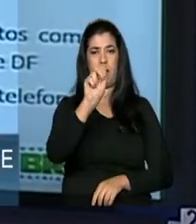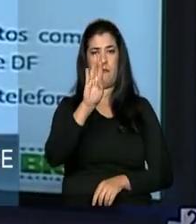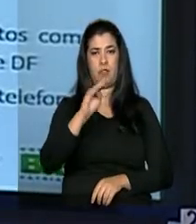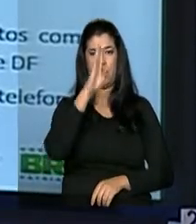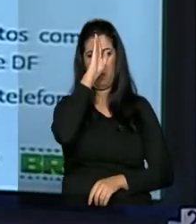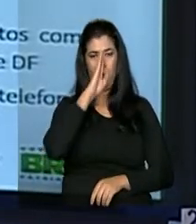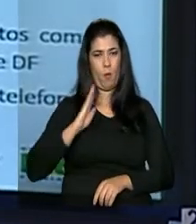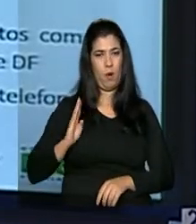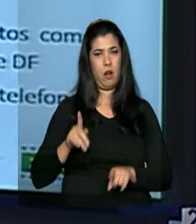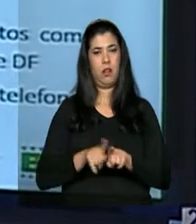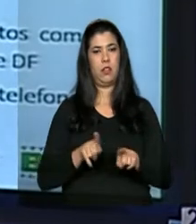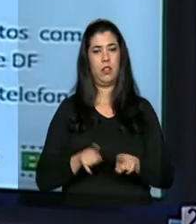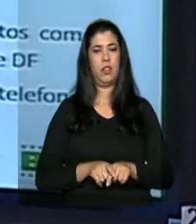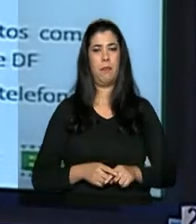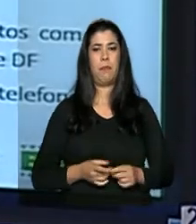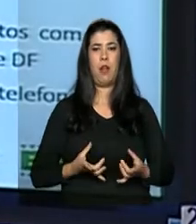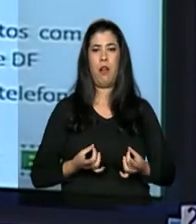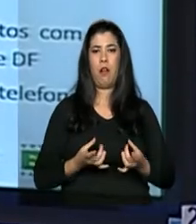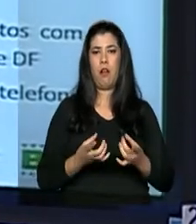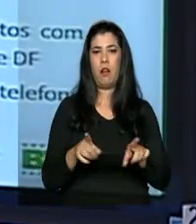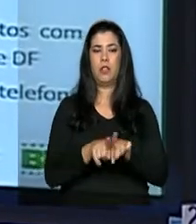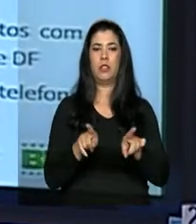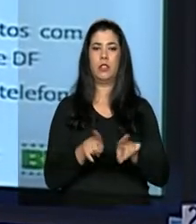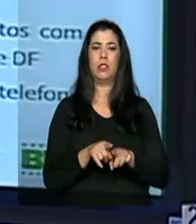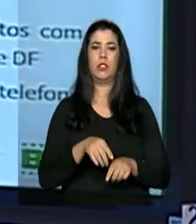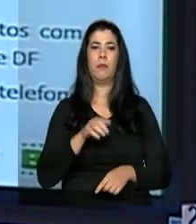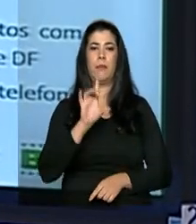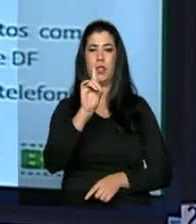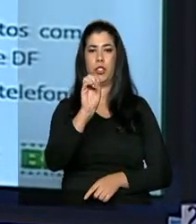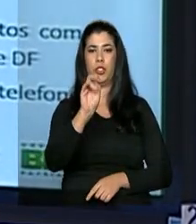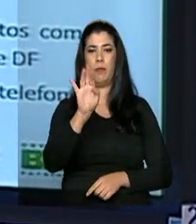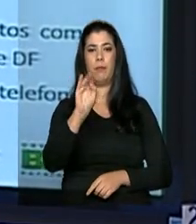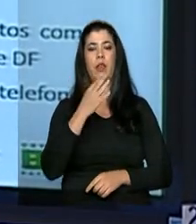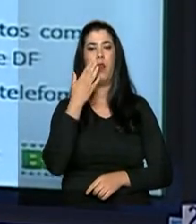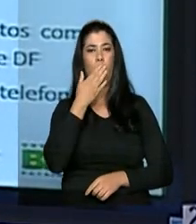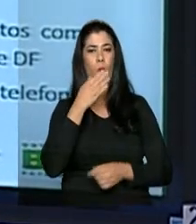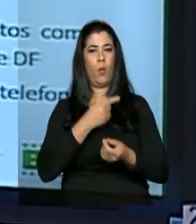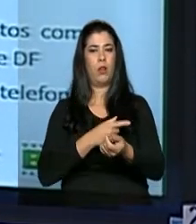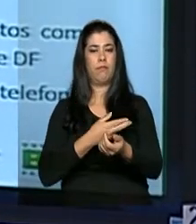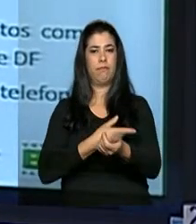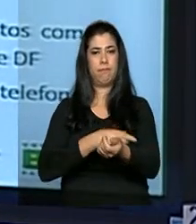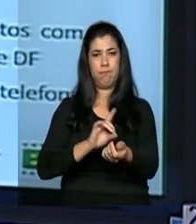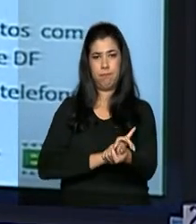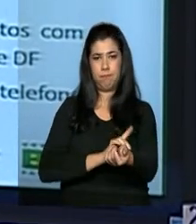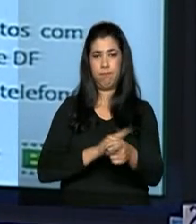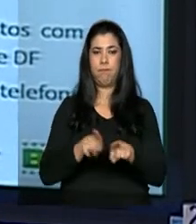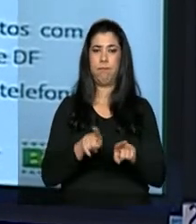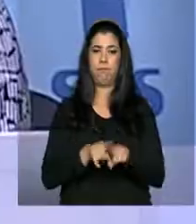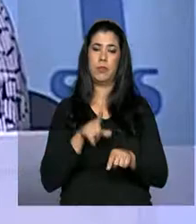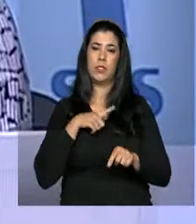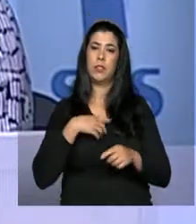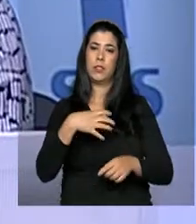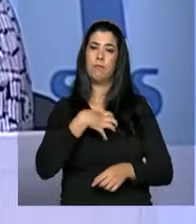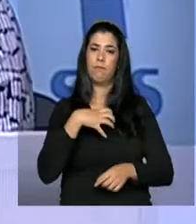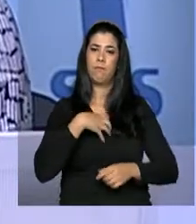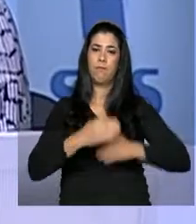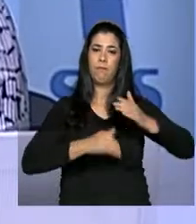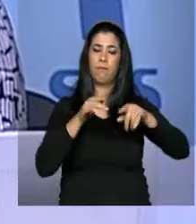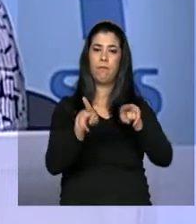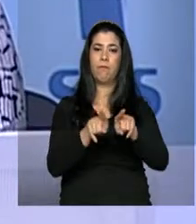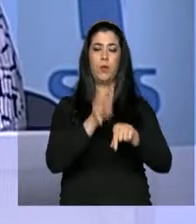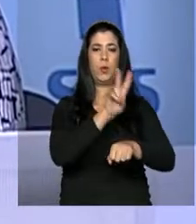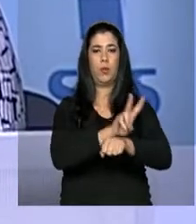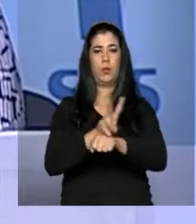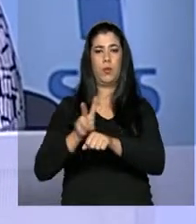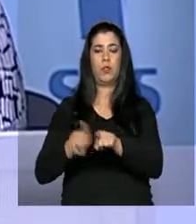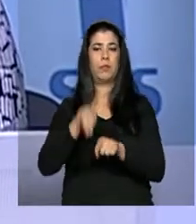câncer, o diabetes, as doenças respiratórias. Então, Esse é o sentido desse monitoramento e o